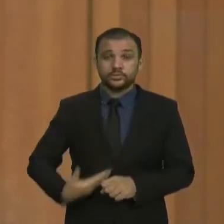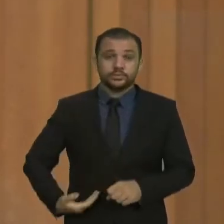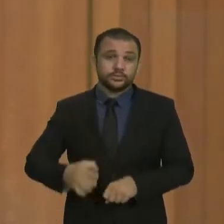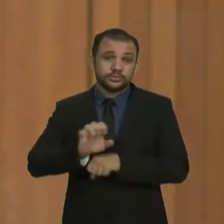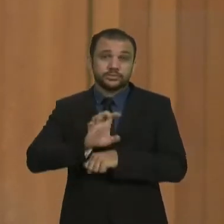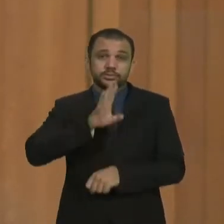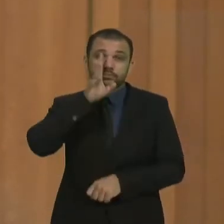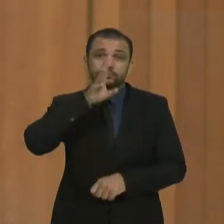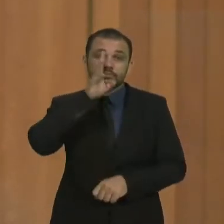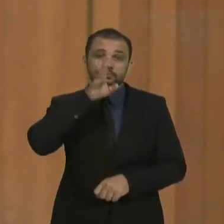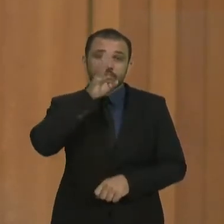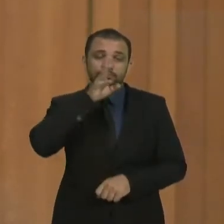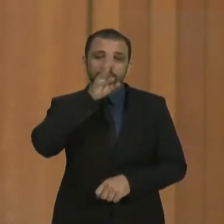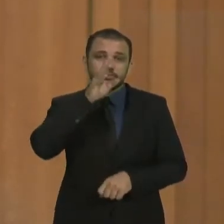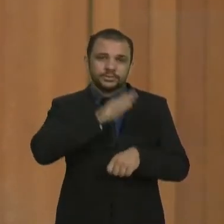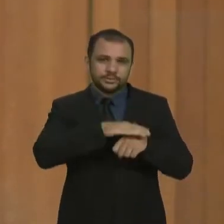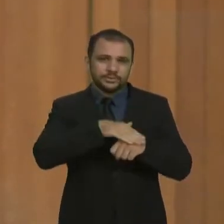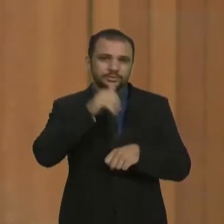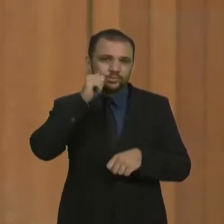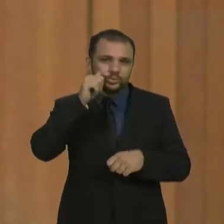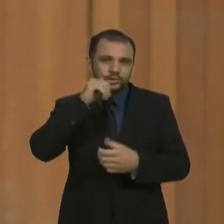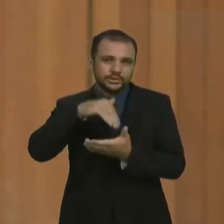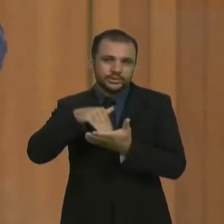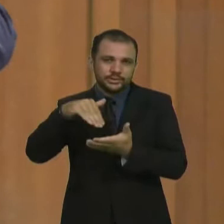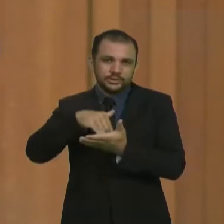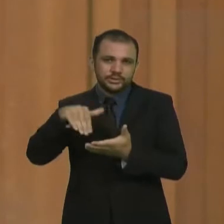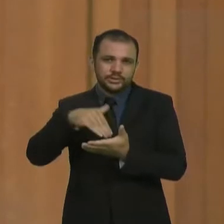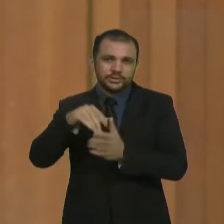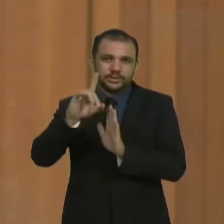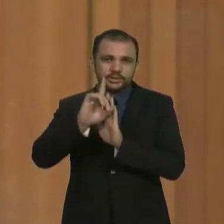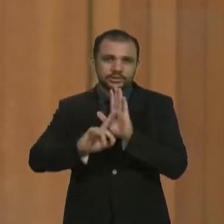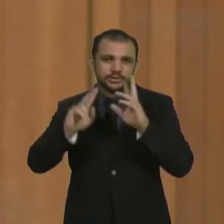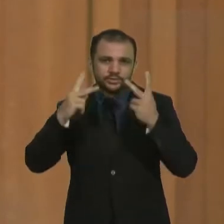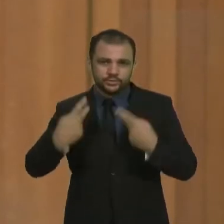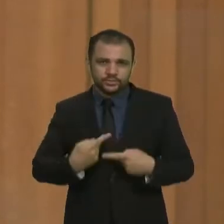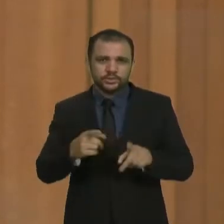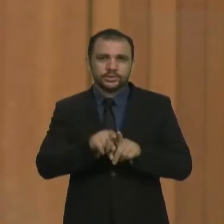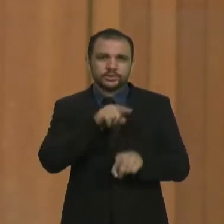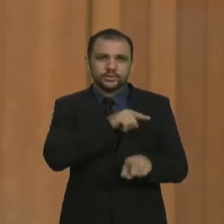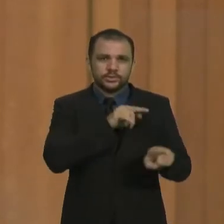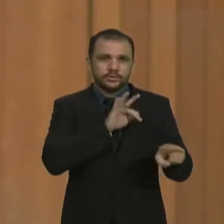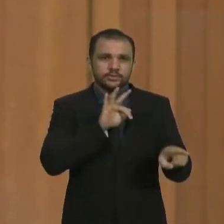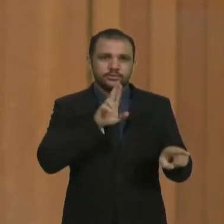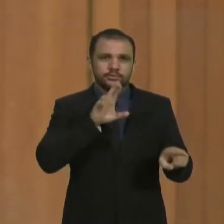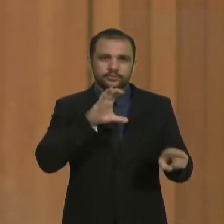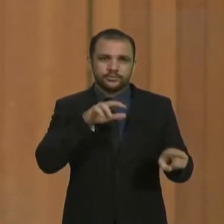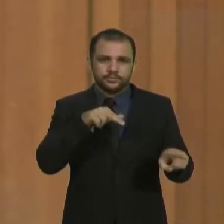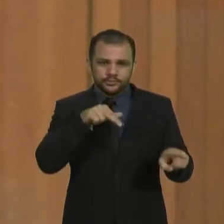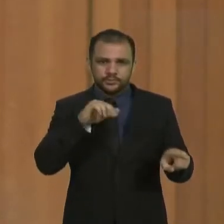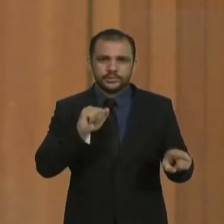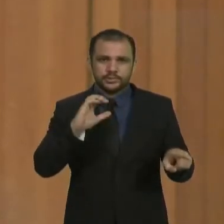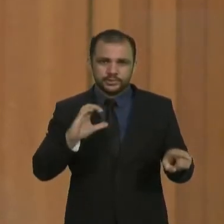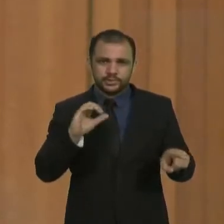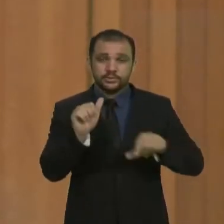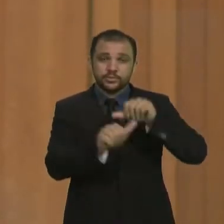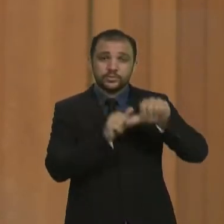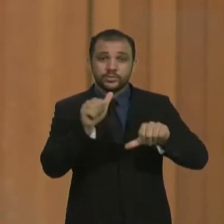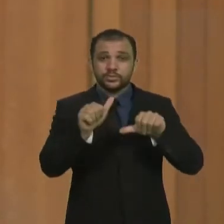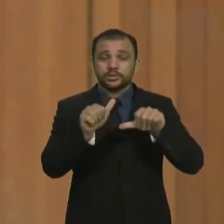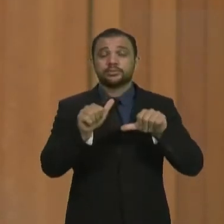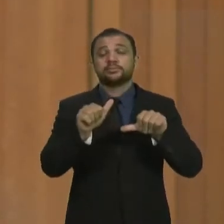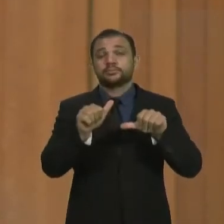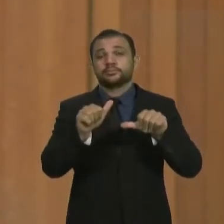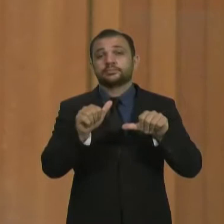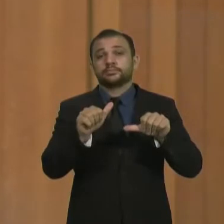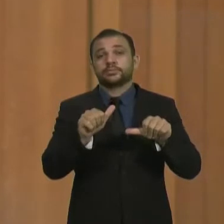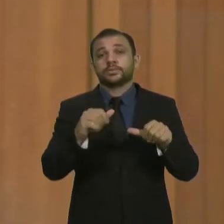de Direitos Humanos, por meio da FUNAC, estava alterando uma escala de serviço de 12/60